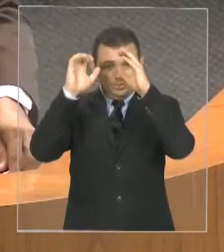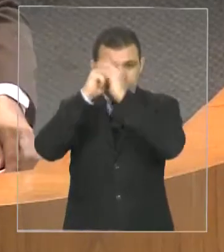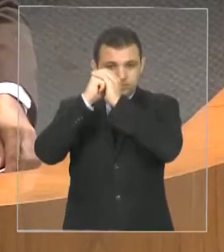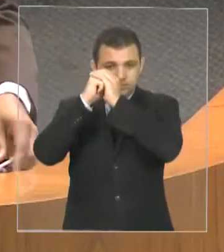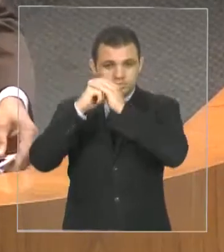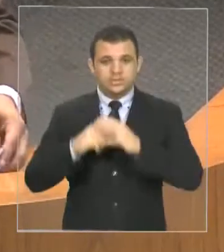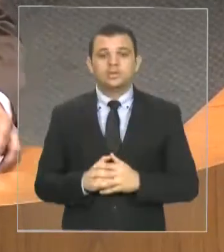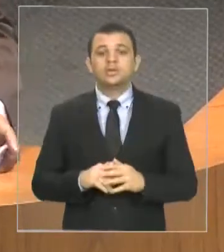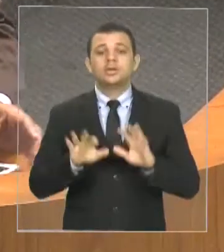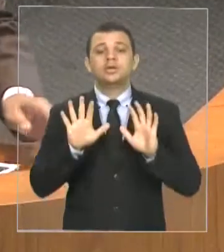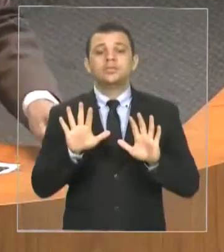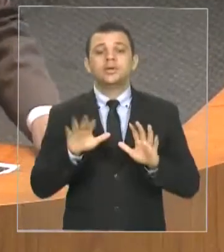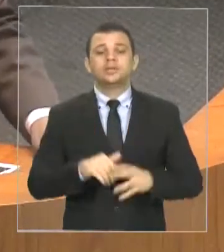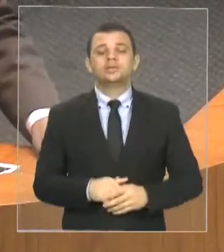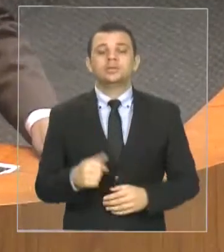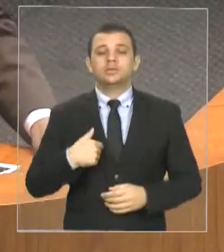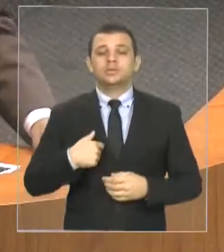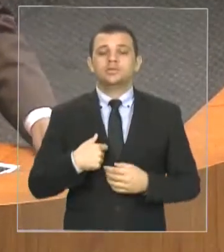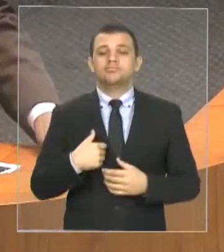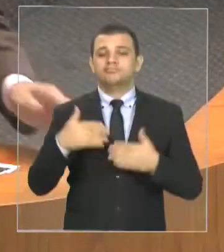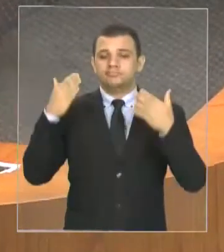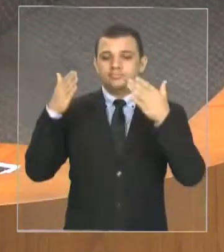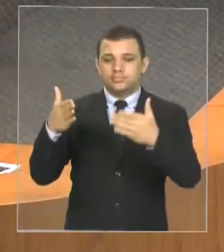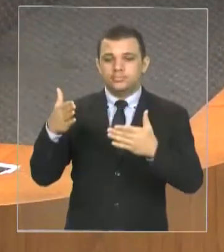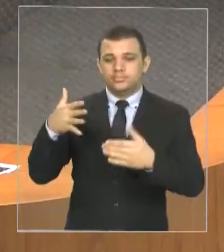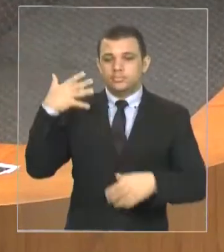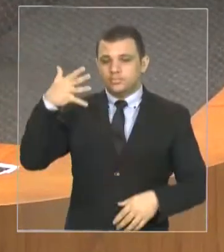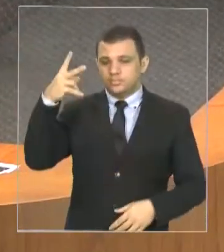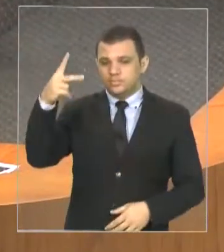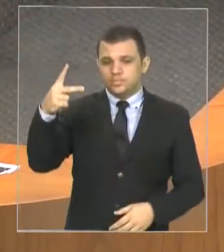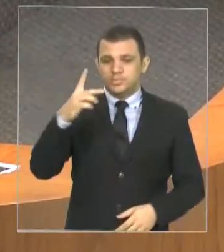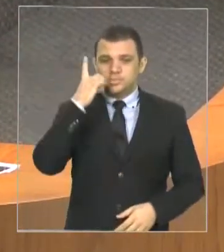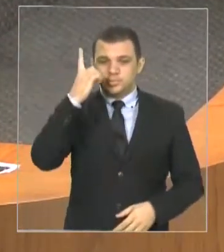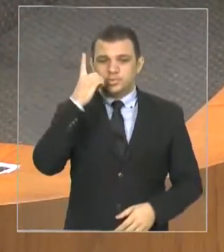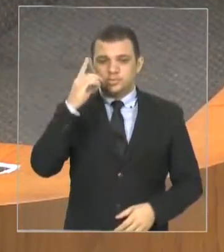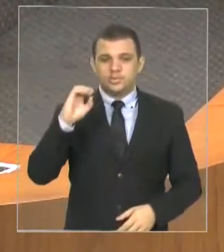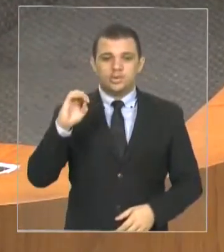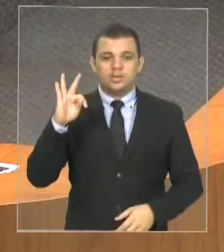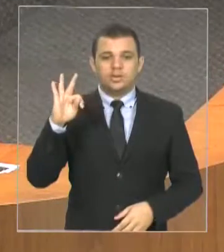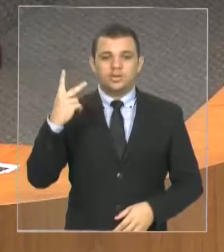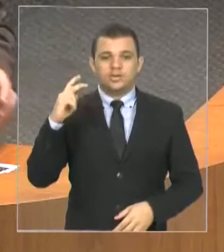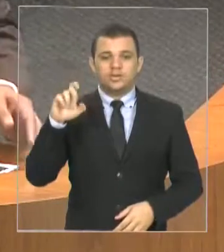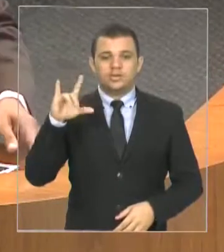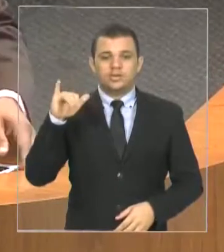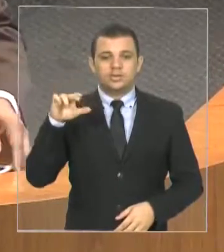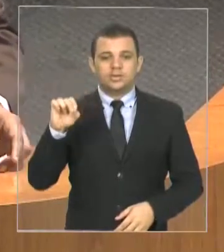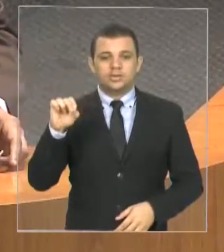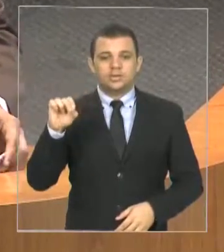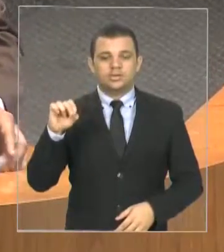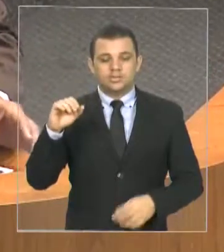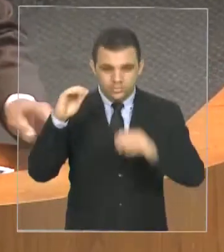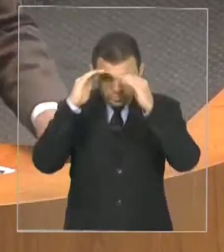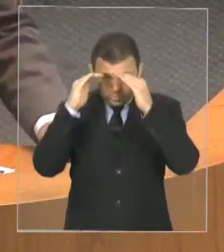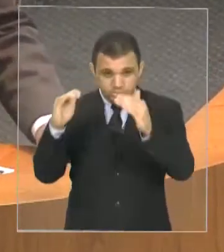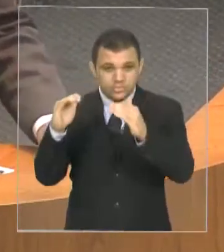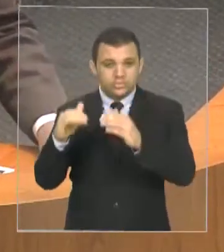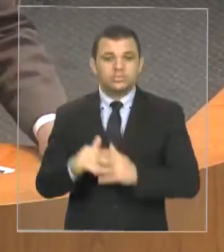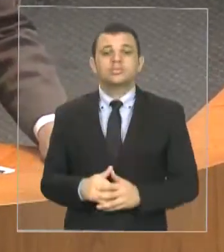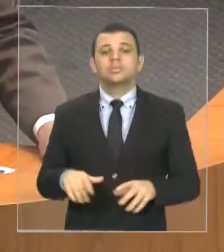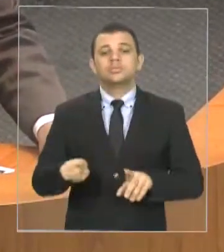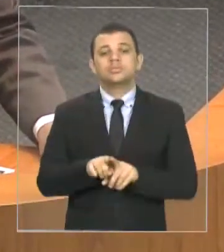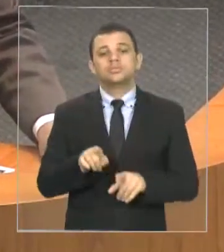Mas eu quero me pautar no pronunciamento do deputado Otelino, presidente Otelino, com todo respeito ao presidente Otelino, que tão bem